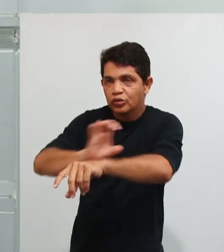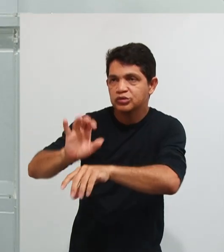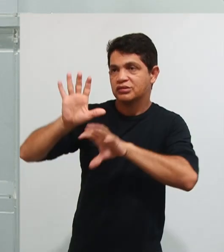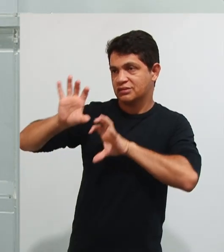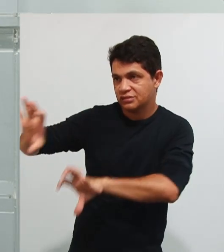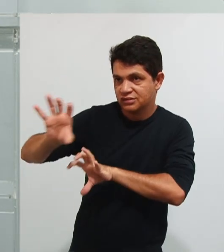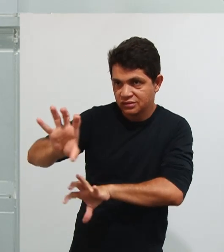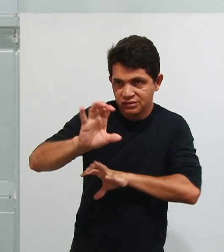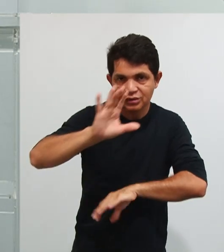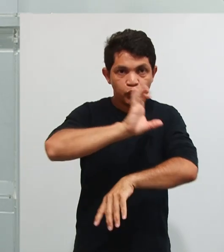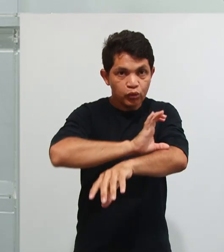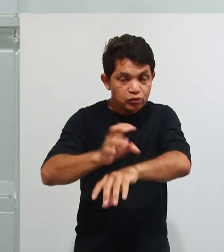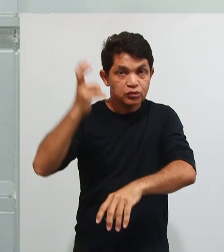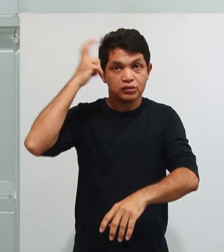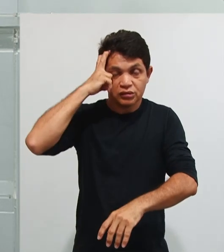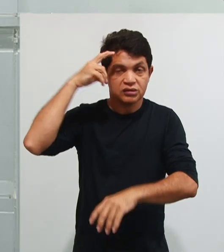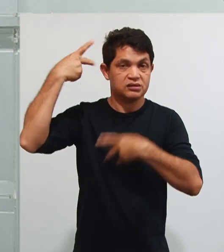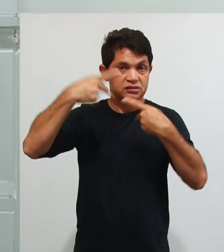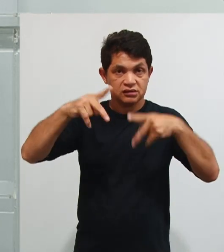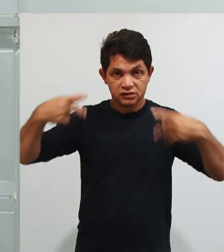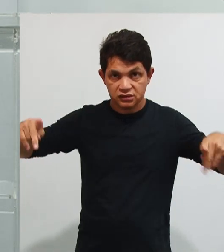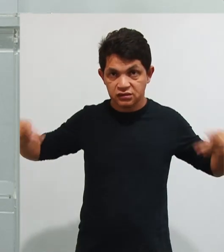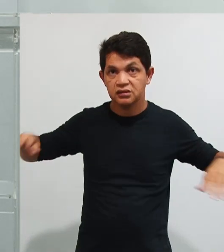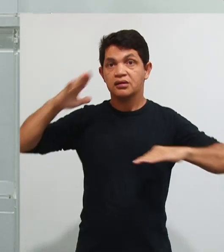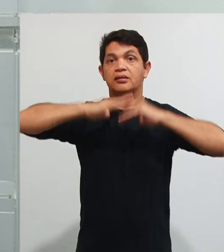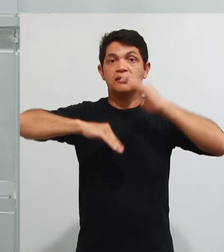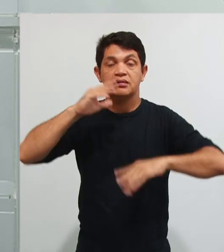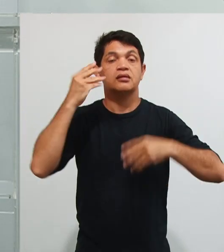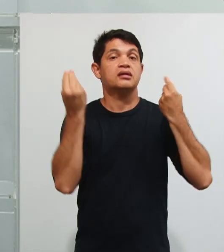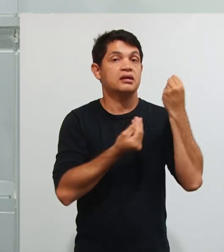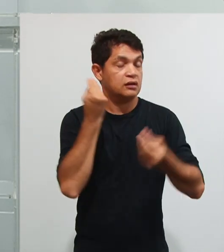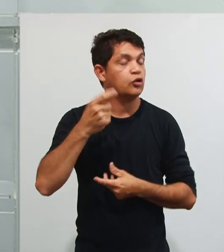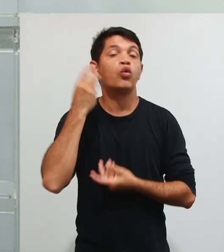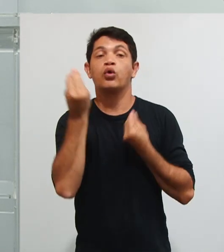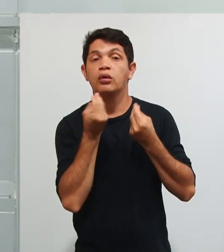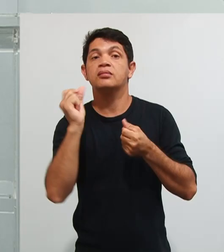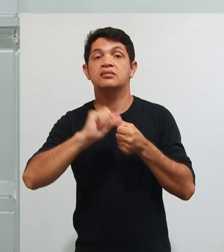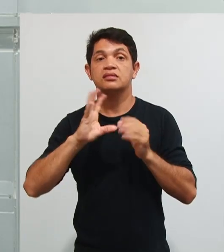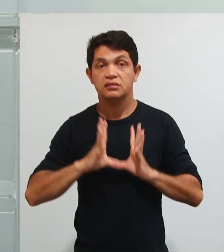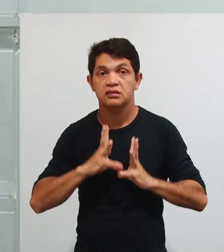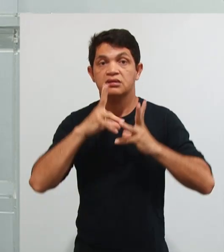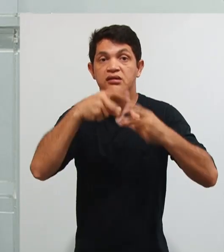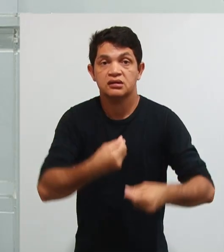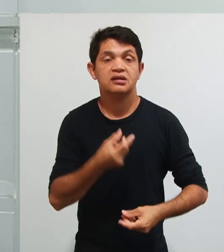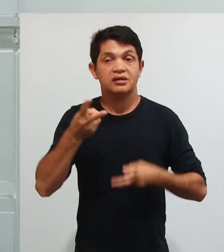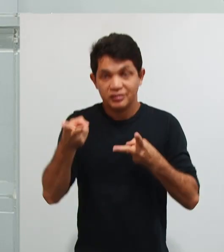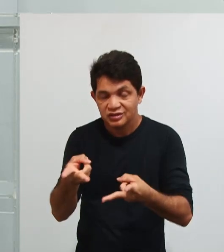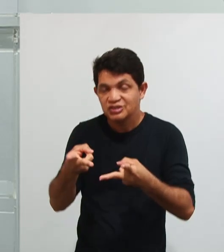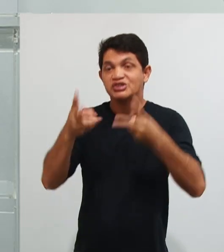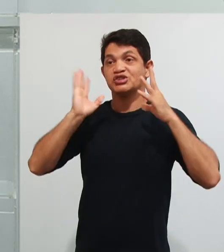do ambiente que ela está relacionada, que ela está implantada? ela já percebeu o que